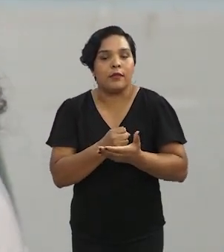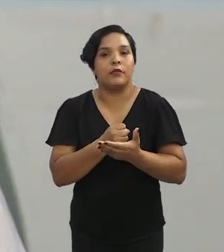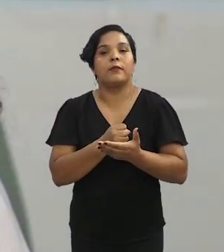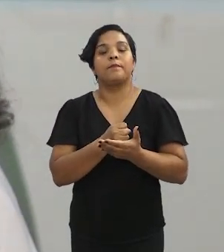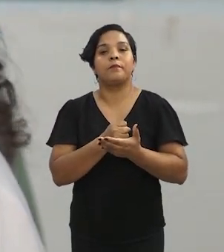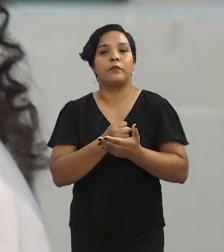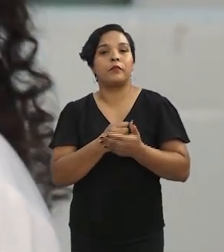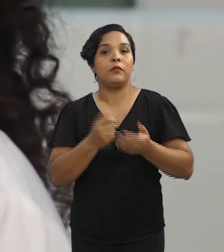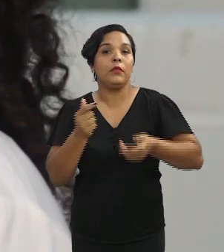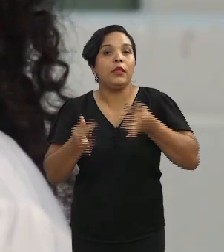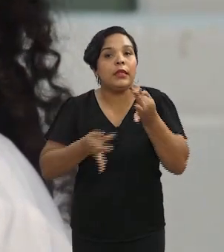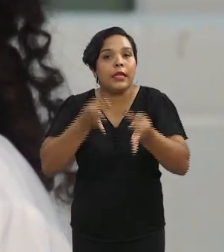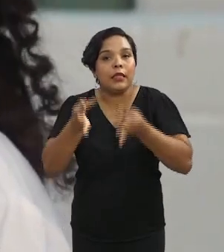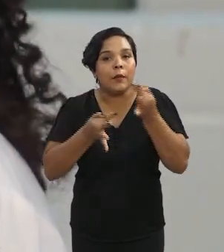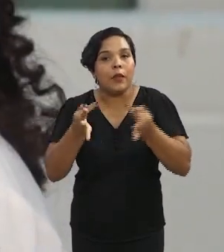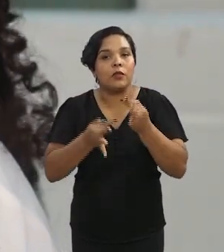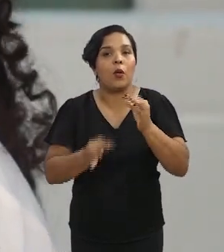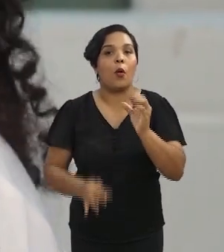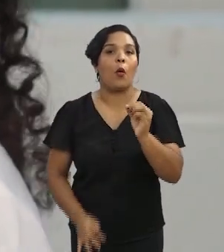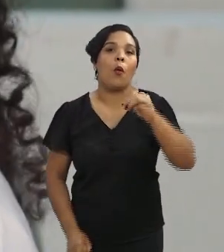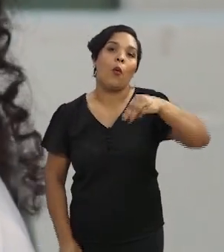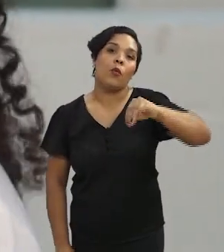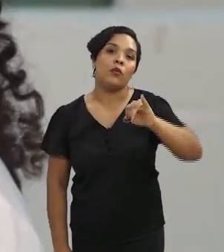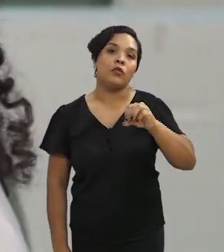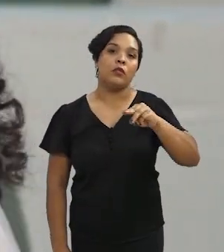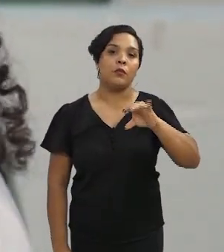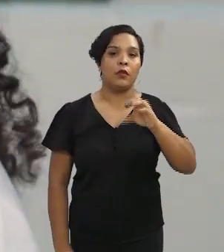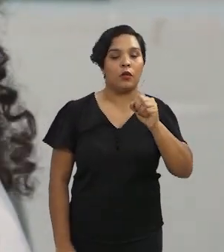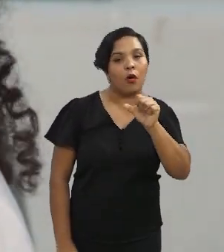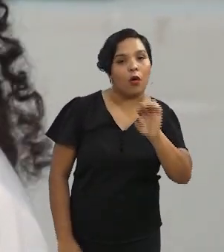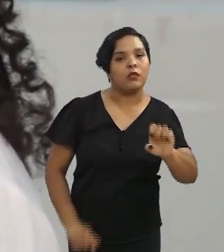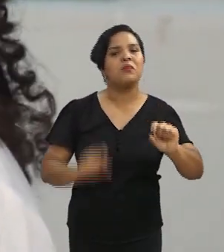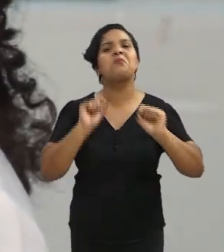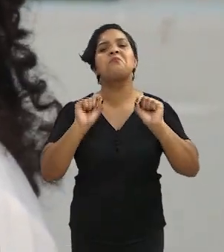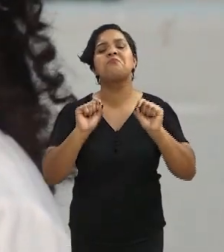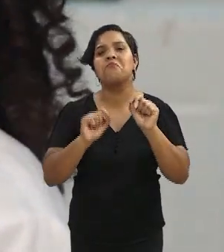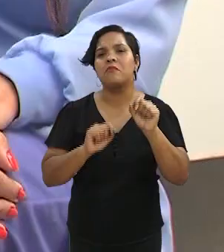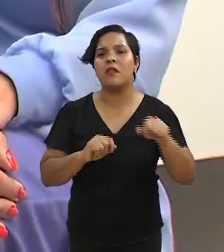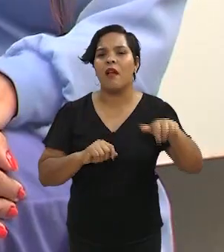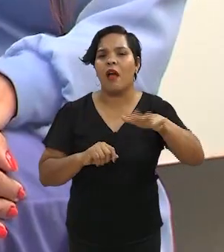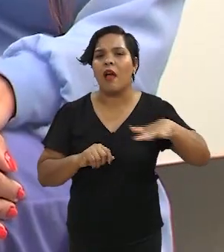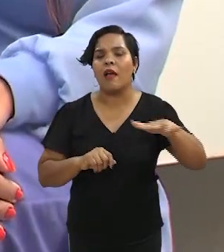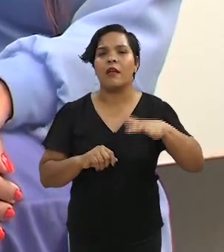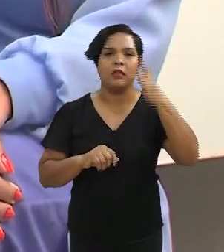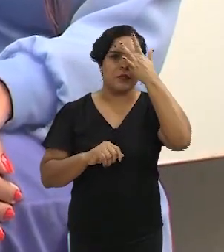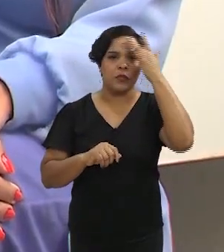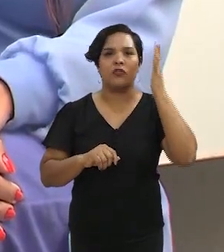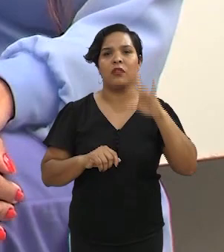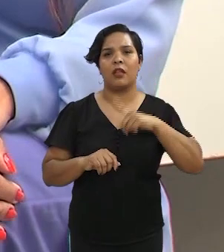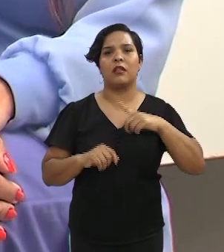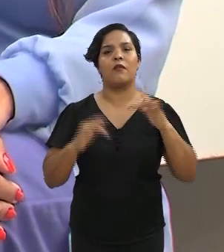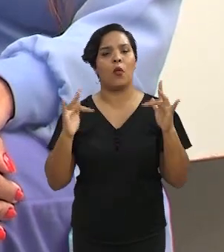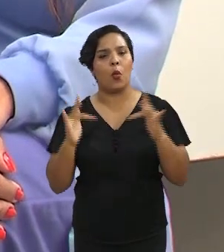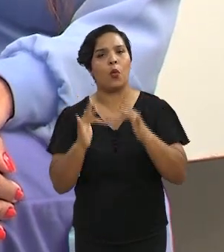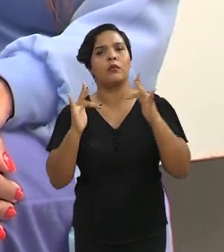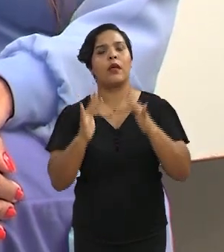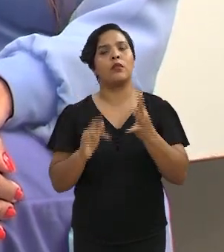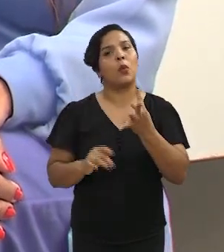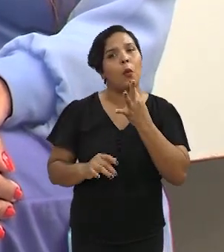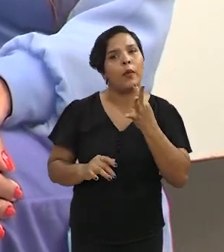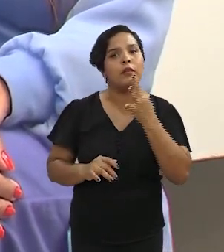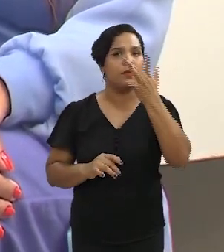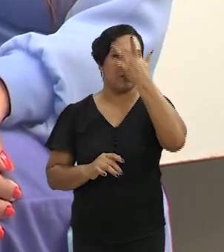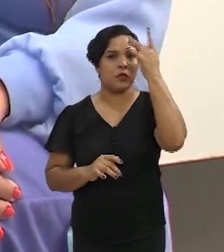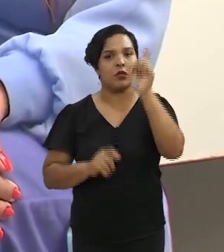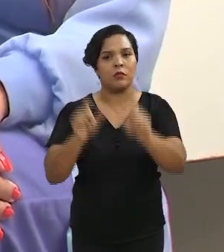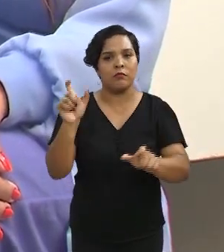de cinnamaldeído para tratamento de onicomicose. Mas primeiramente, o que vem a ser a onicomicose? A maioria das pessoas ela já teve esse contato,